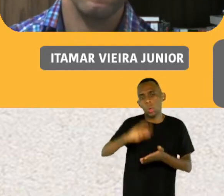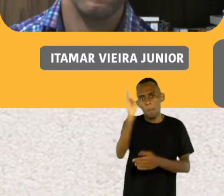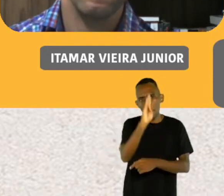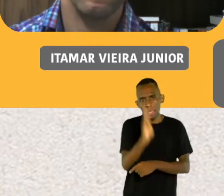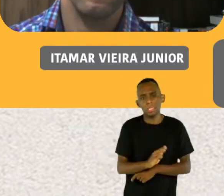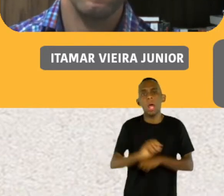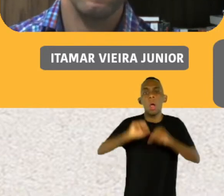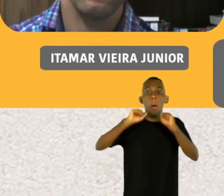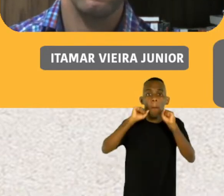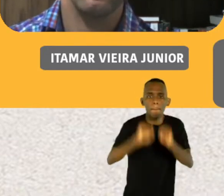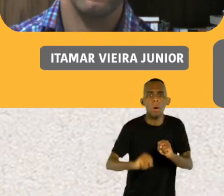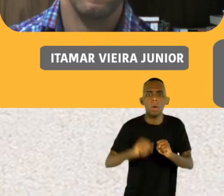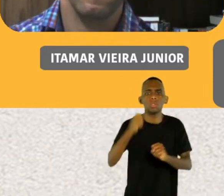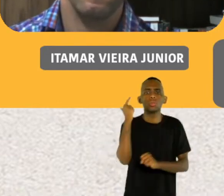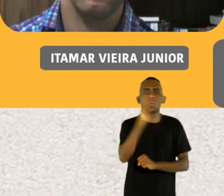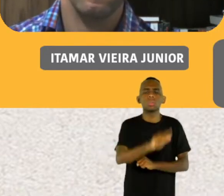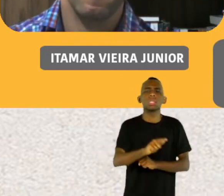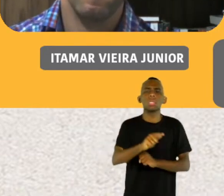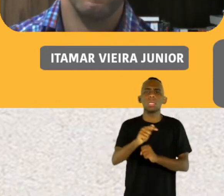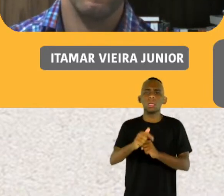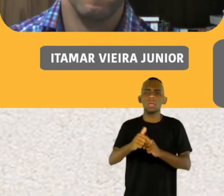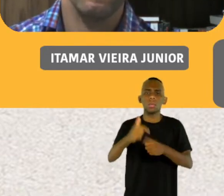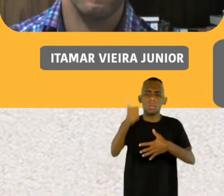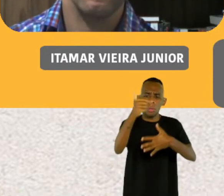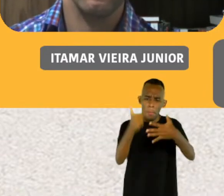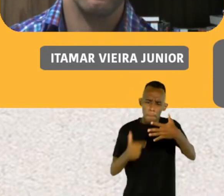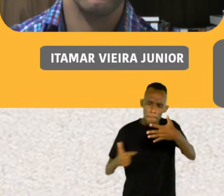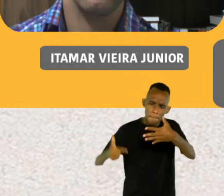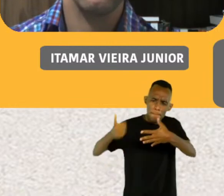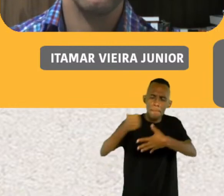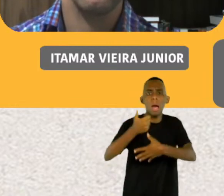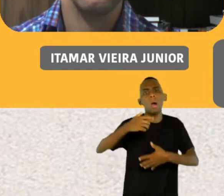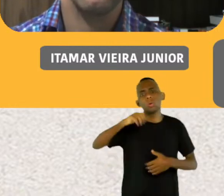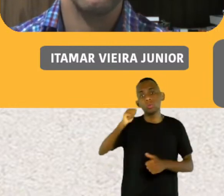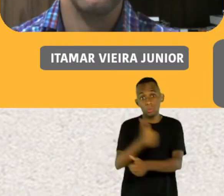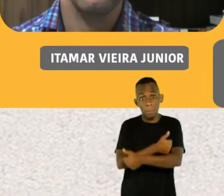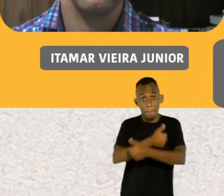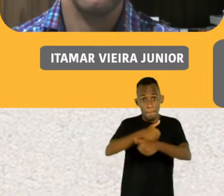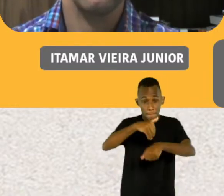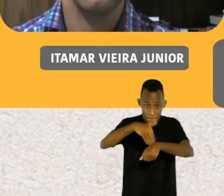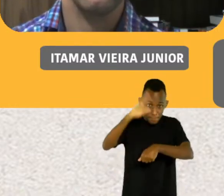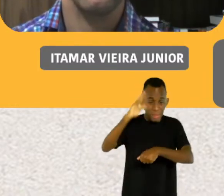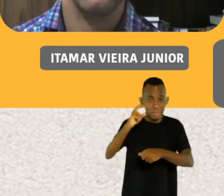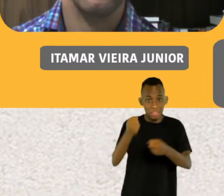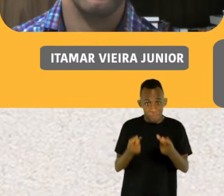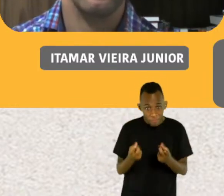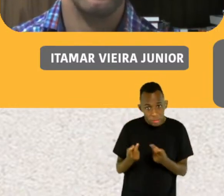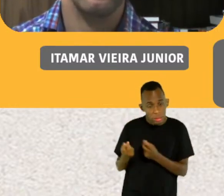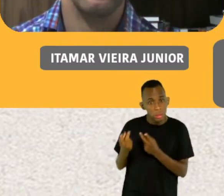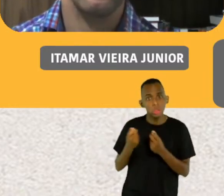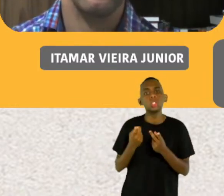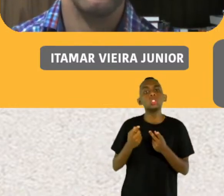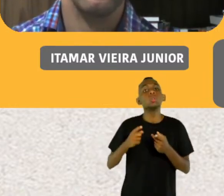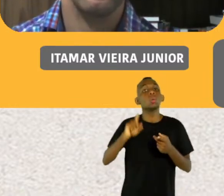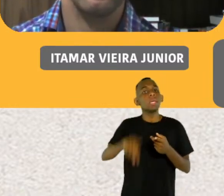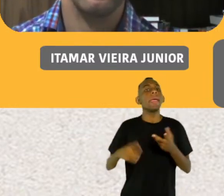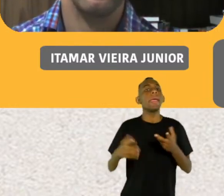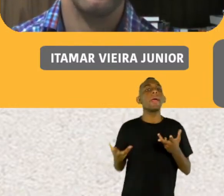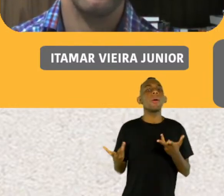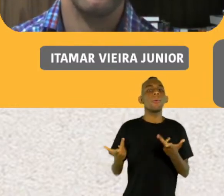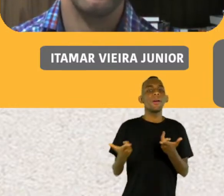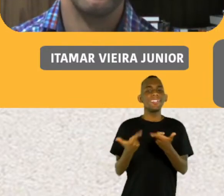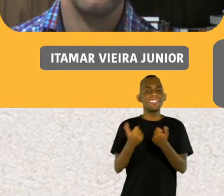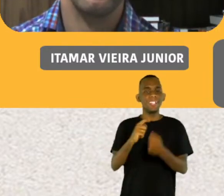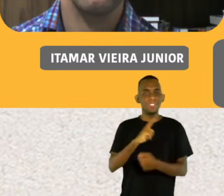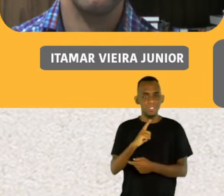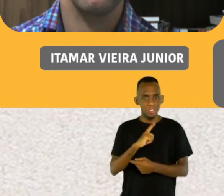chegar à lista de mais vendidos com qualidade. Com qualidade. E se você pegar a lista e espremer, os